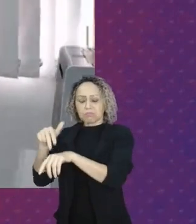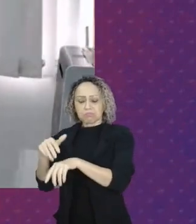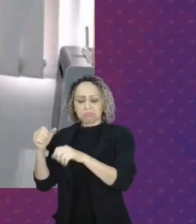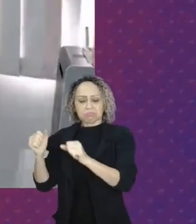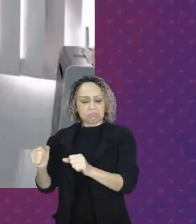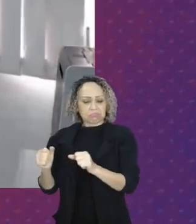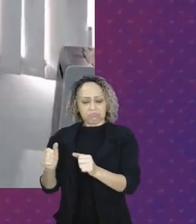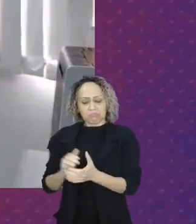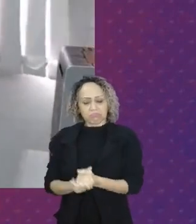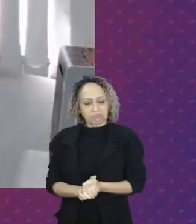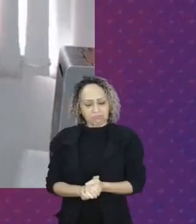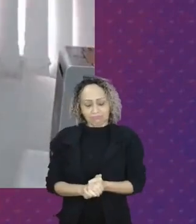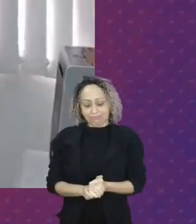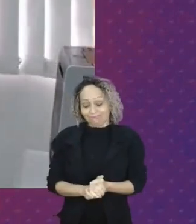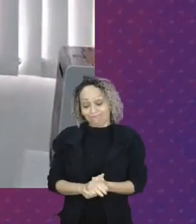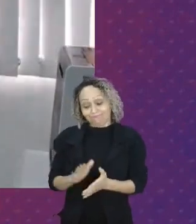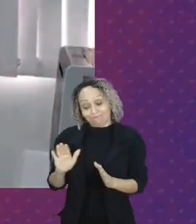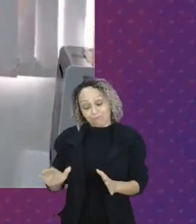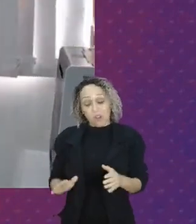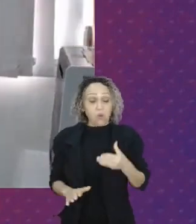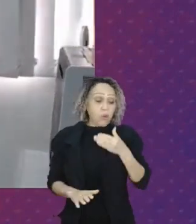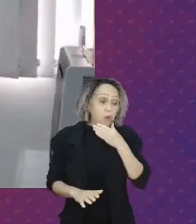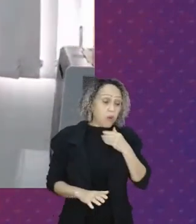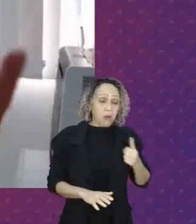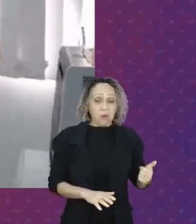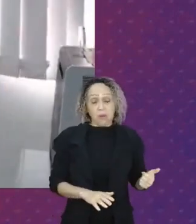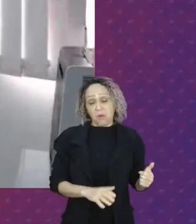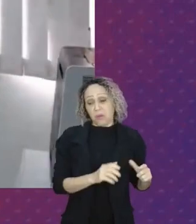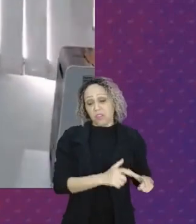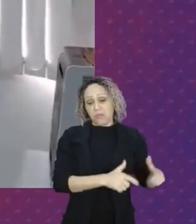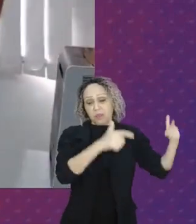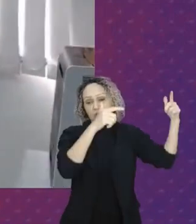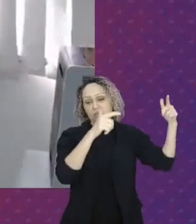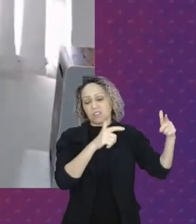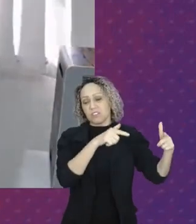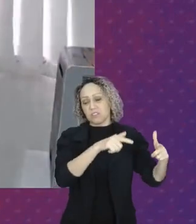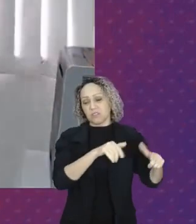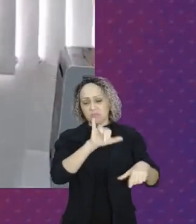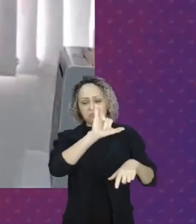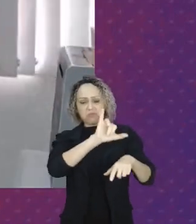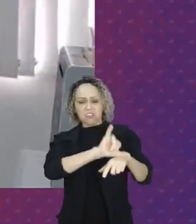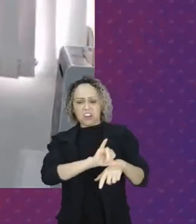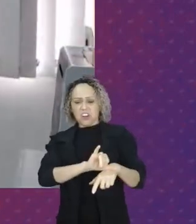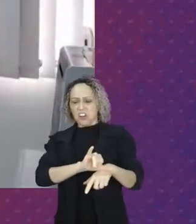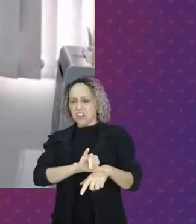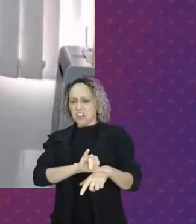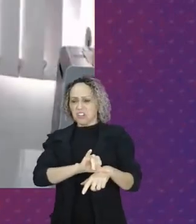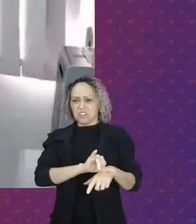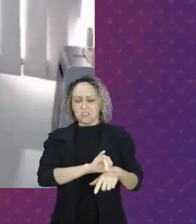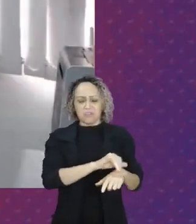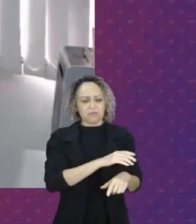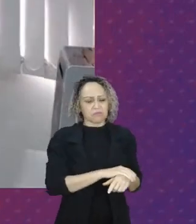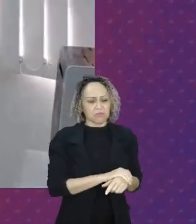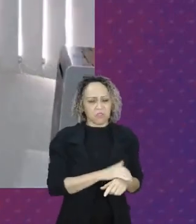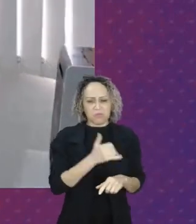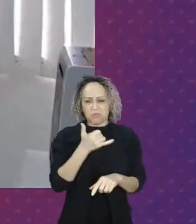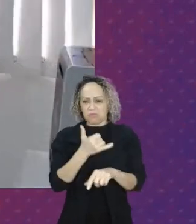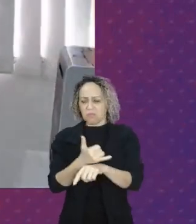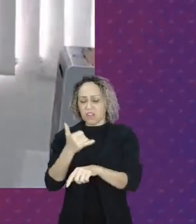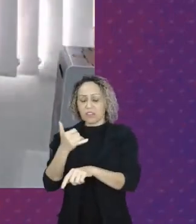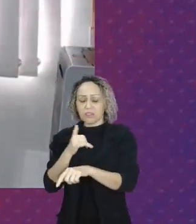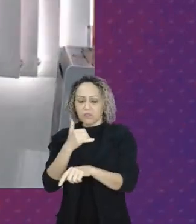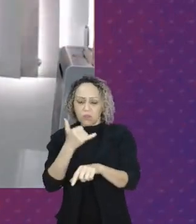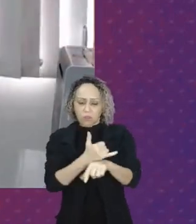a constituir esses tetos de vidro também, ou ajudando a fortalecer esses tetos de vidro, que até nos